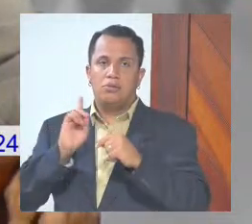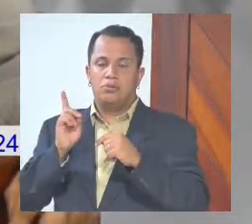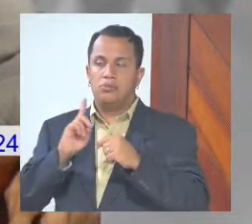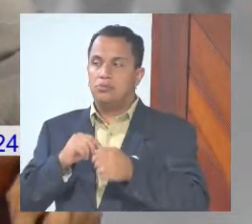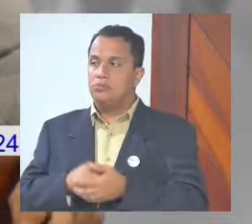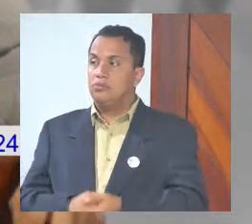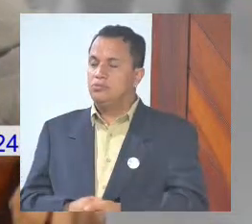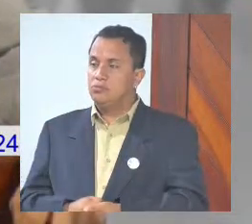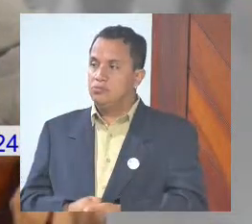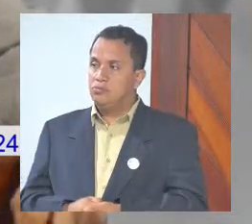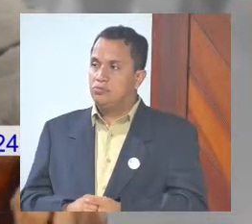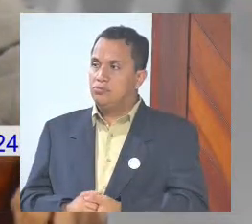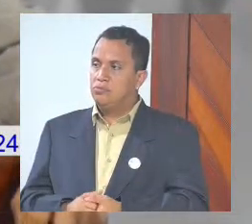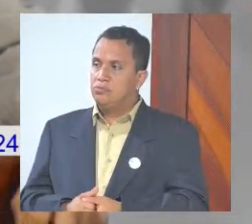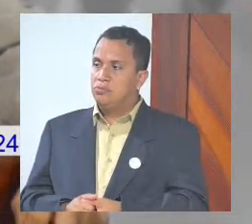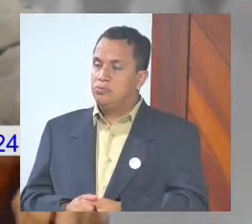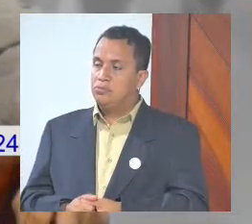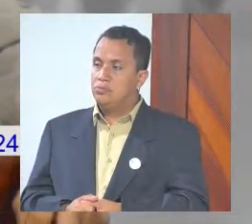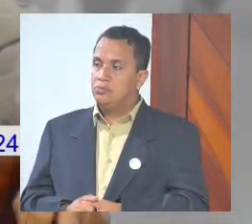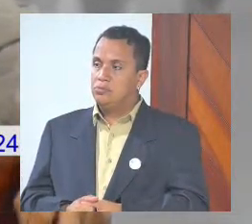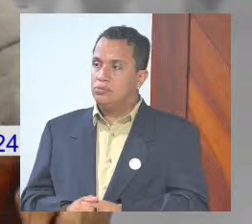De jeito nenhum.